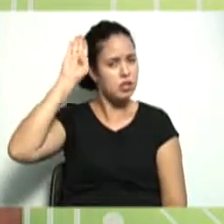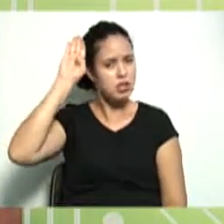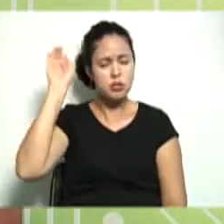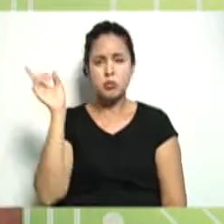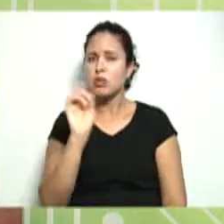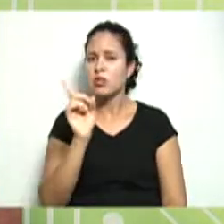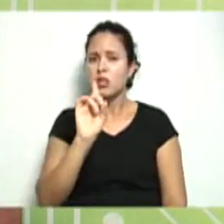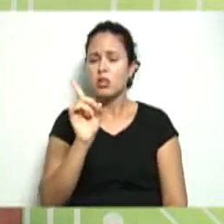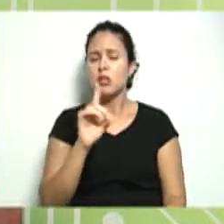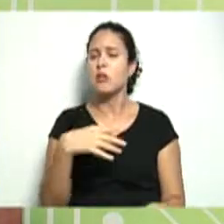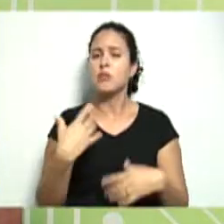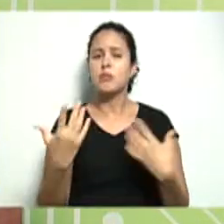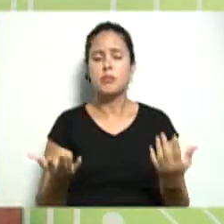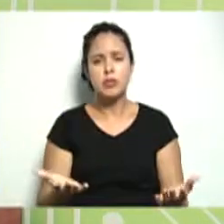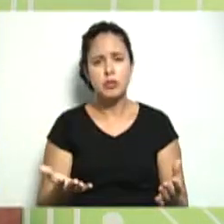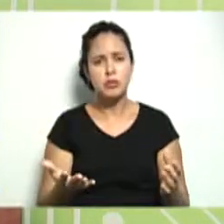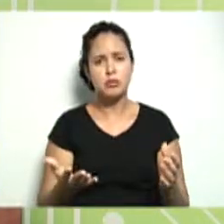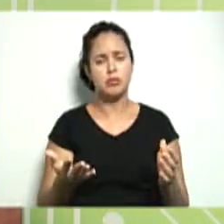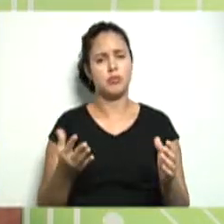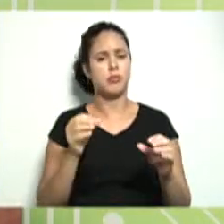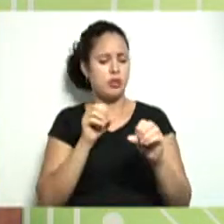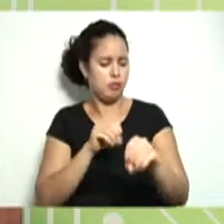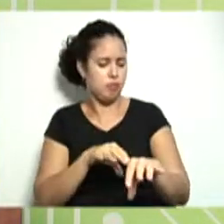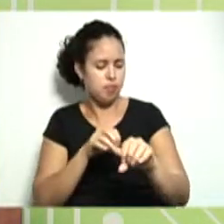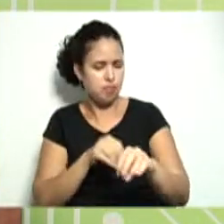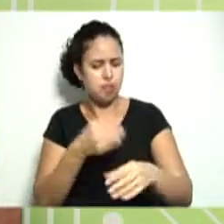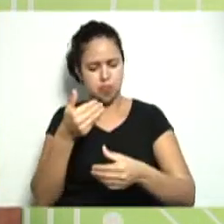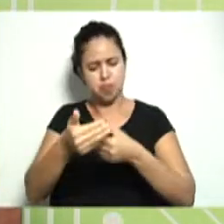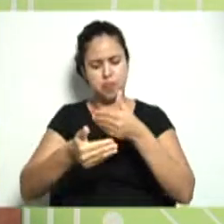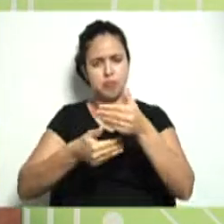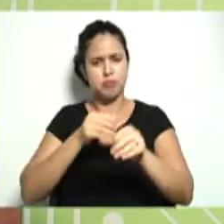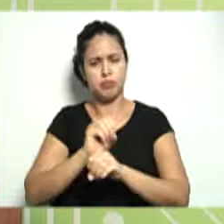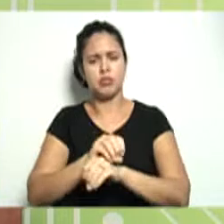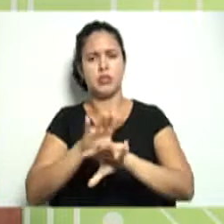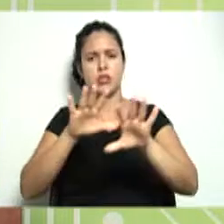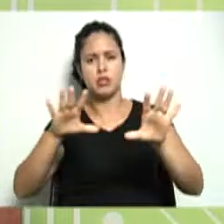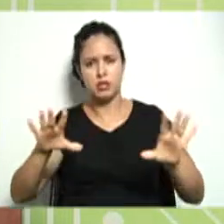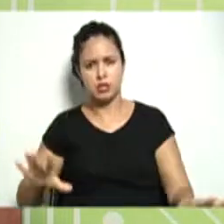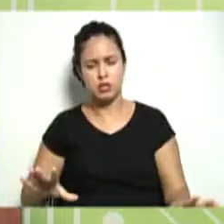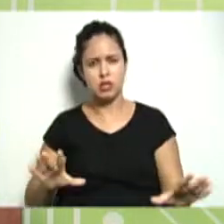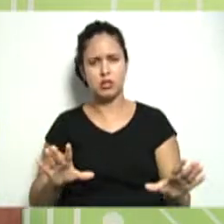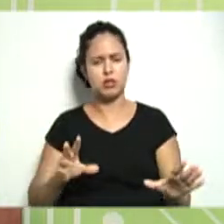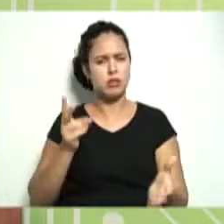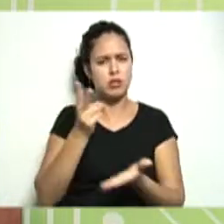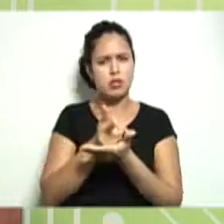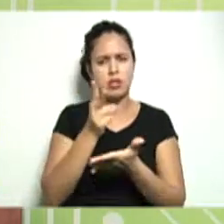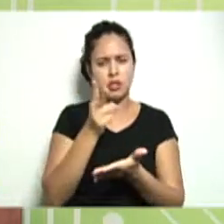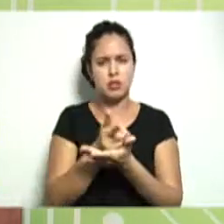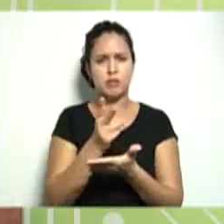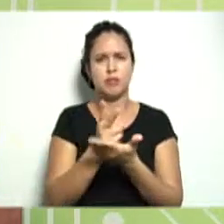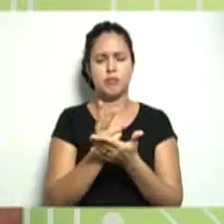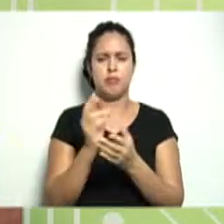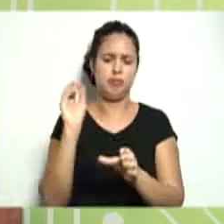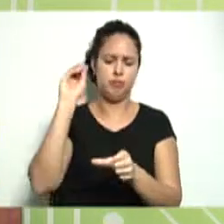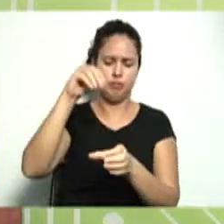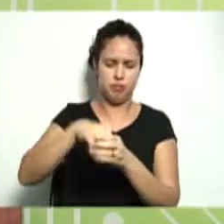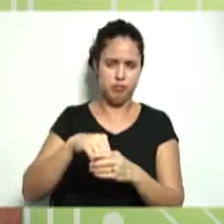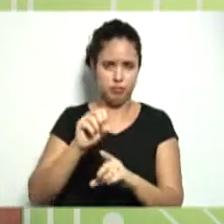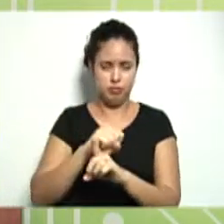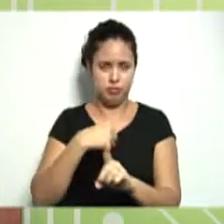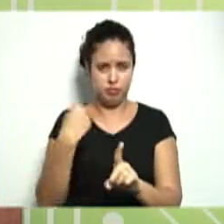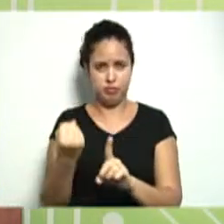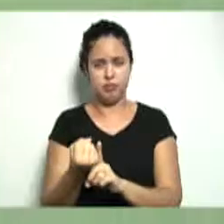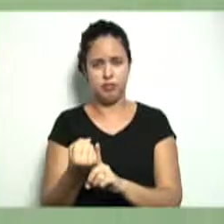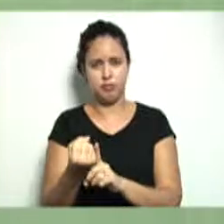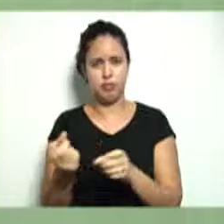da educação, ser um processo amplo, um processo difuso na sociedade. Vamos voltar